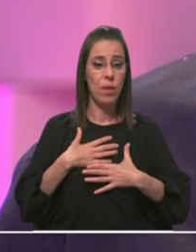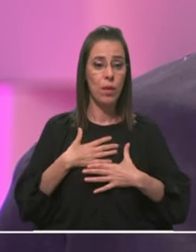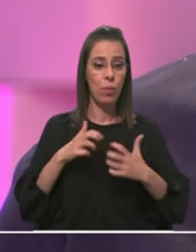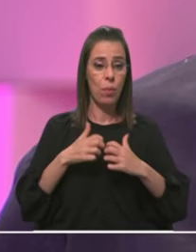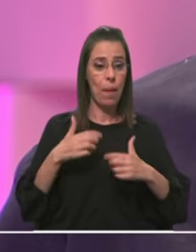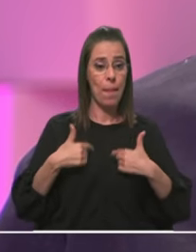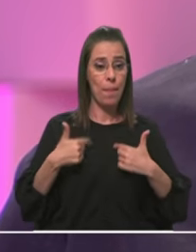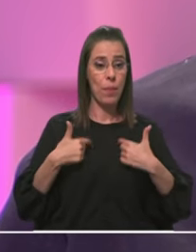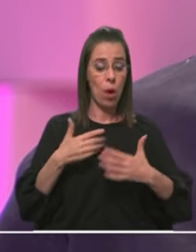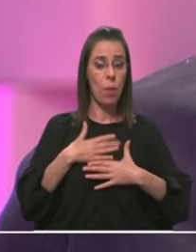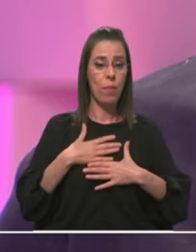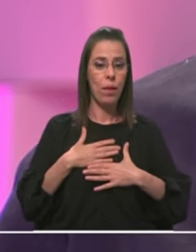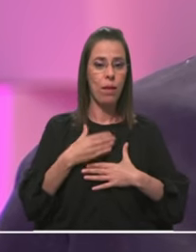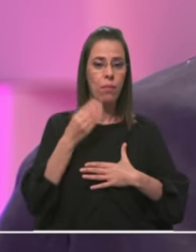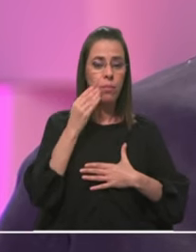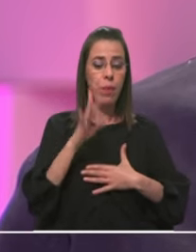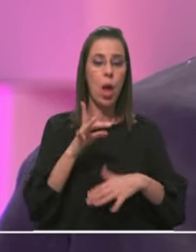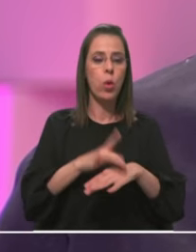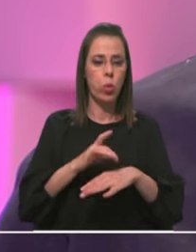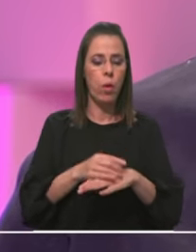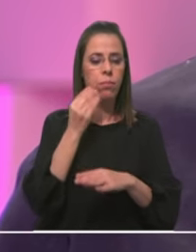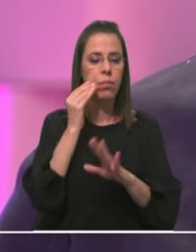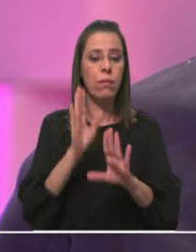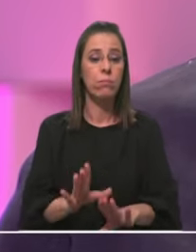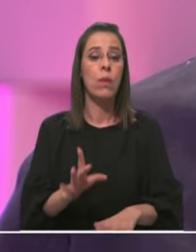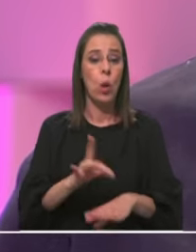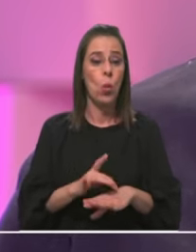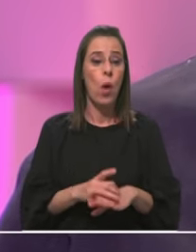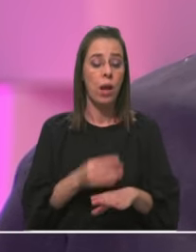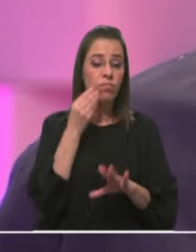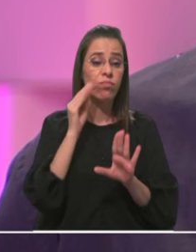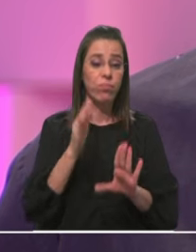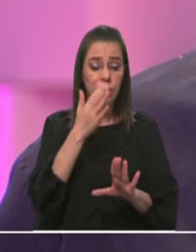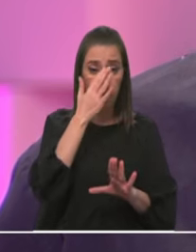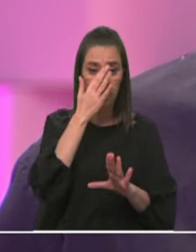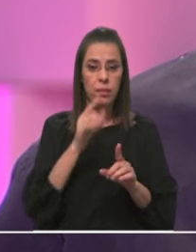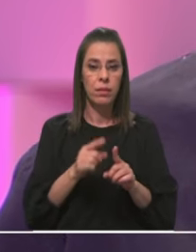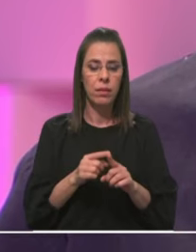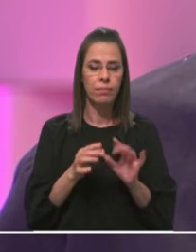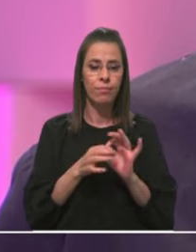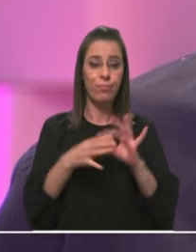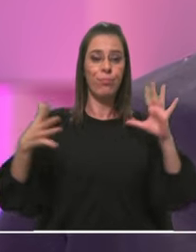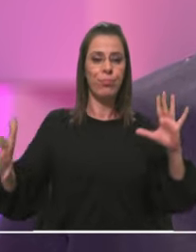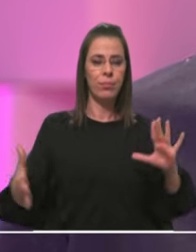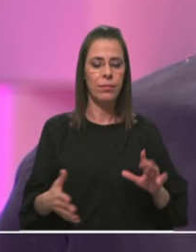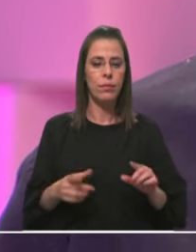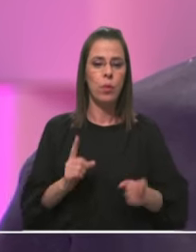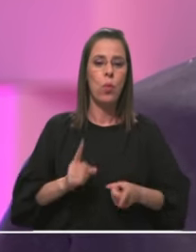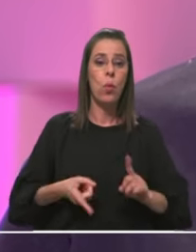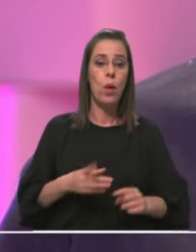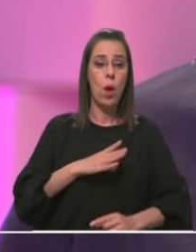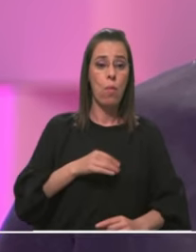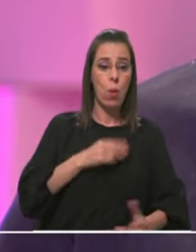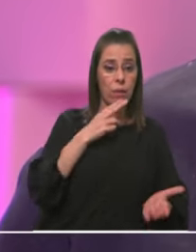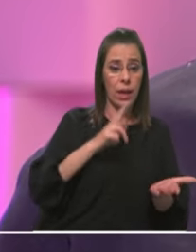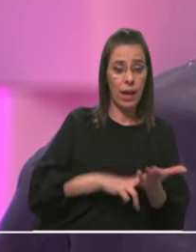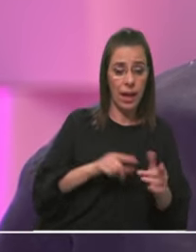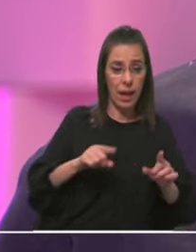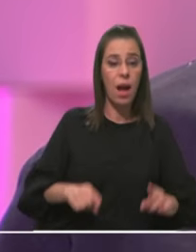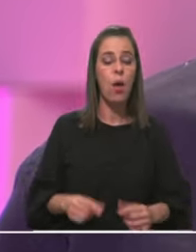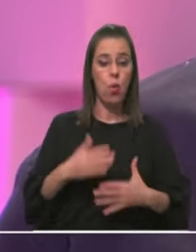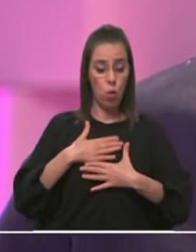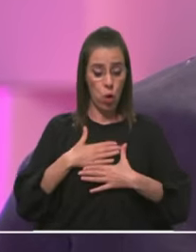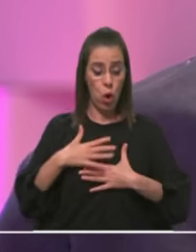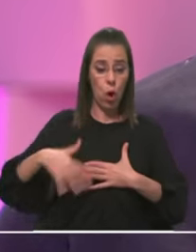sim eu acho que é é inerente à à doença haver haver uma dissociação quase entre aquilo que é o mundo real o